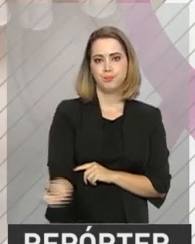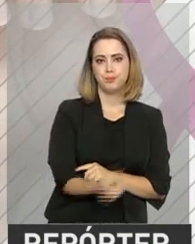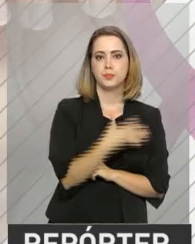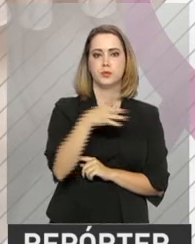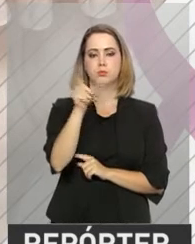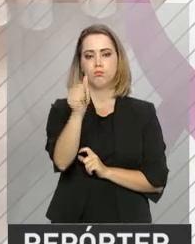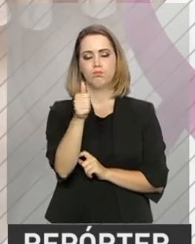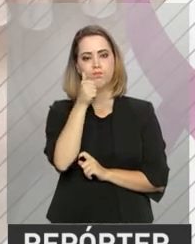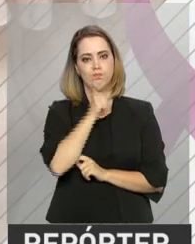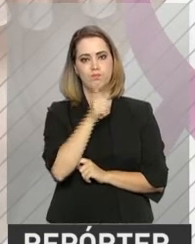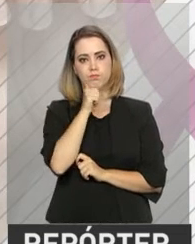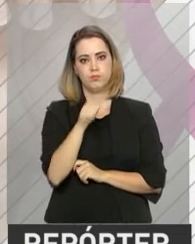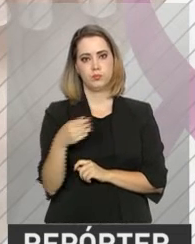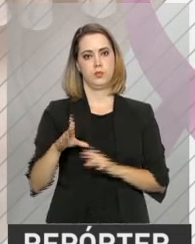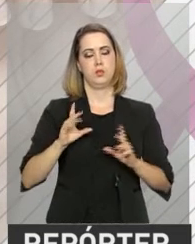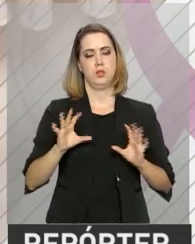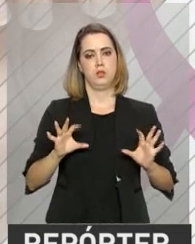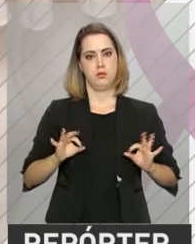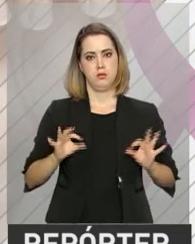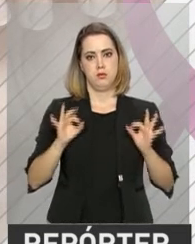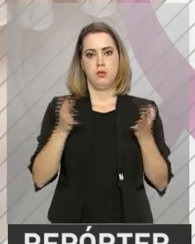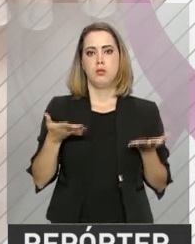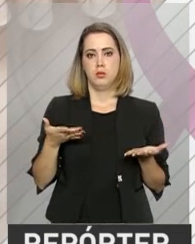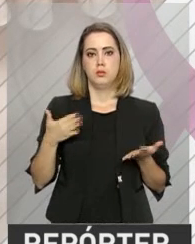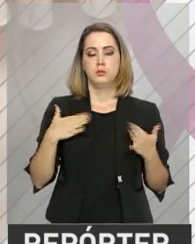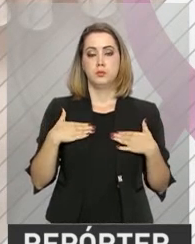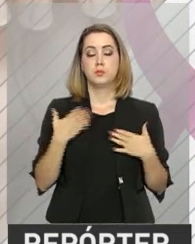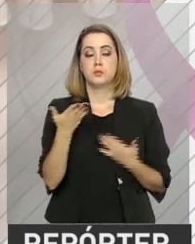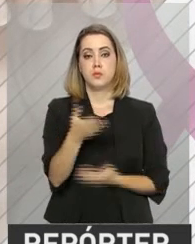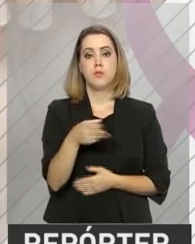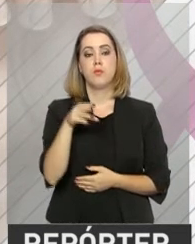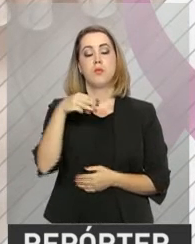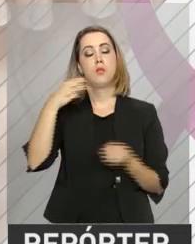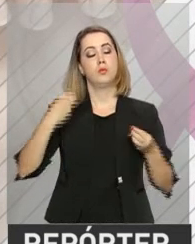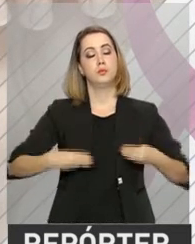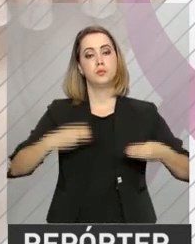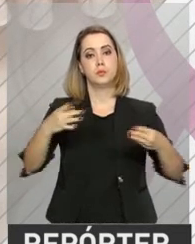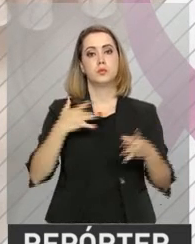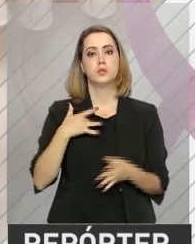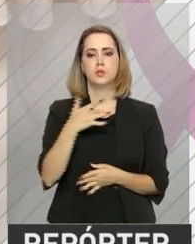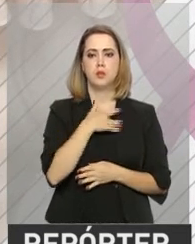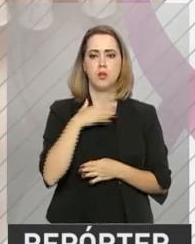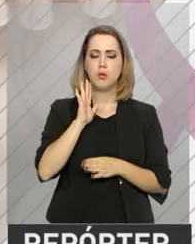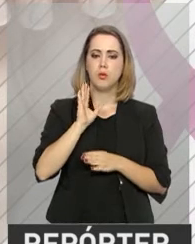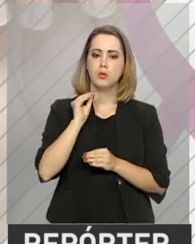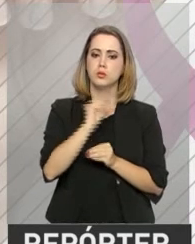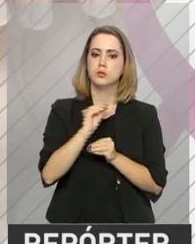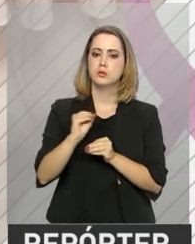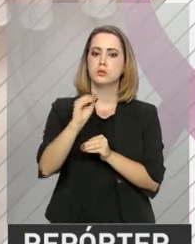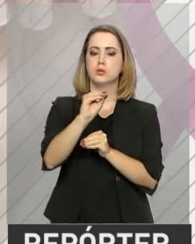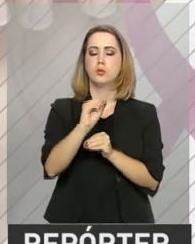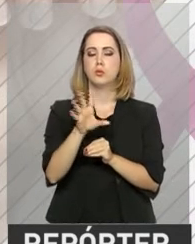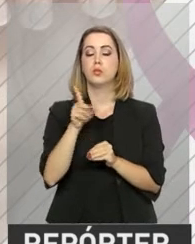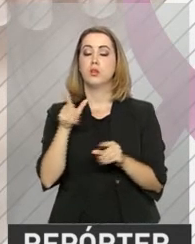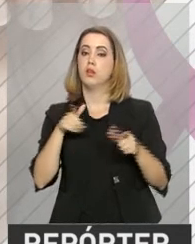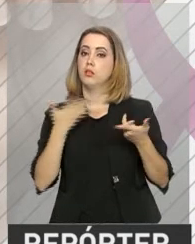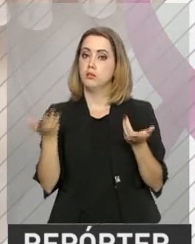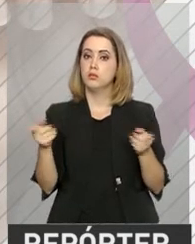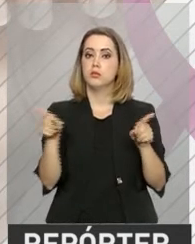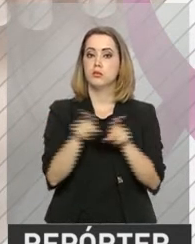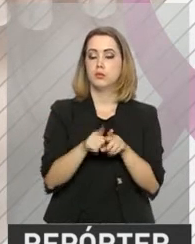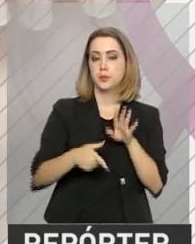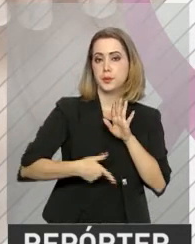somente em 2016 eo ministério da saúde têm investido no tratamento e na prevenção só no ano passado